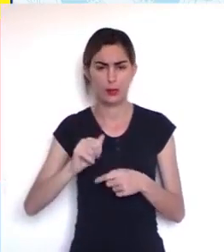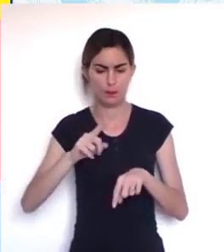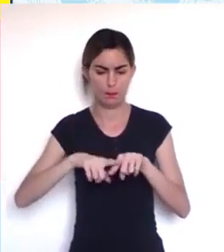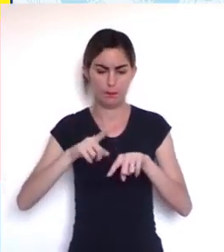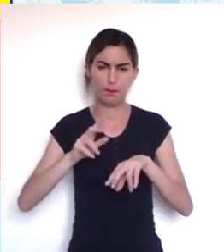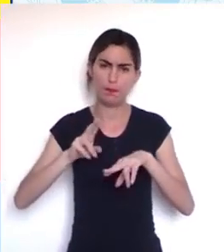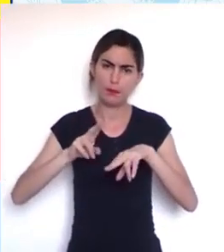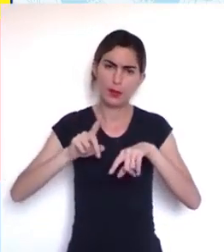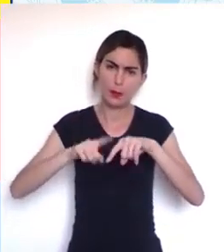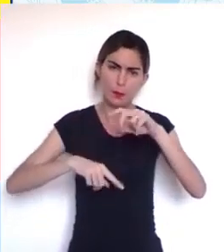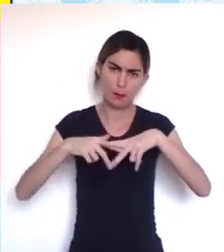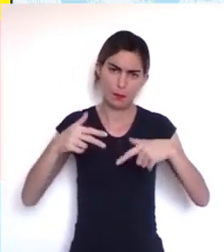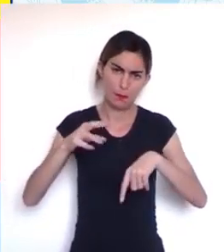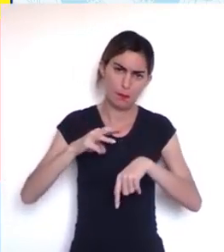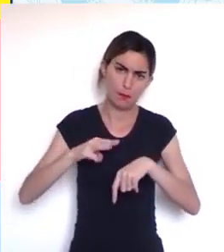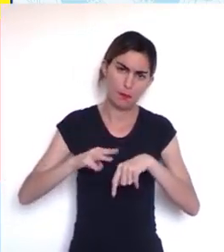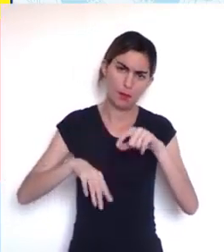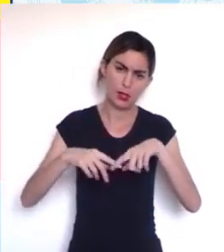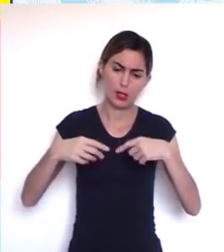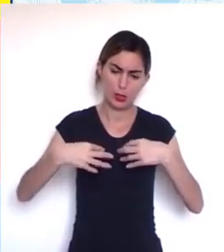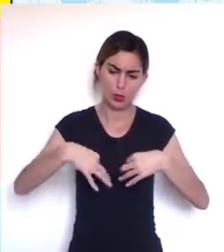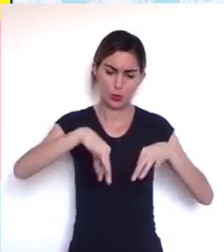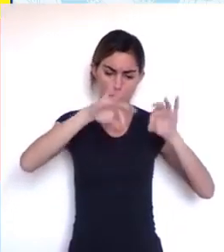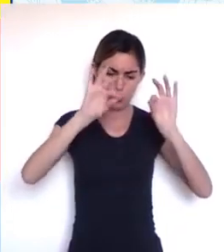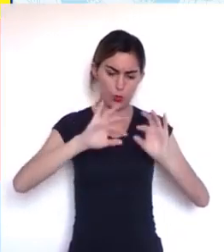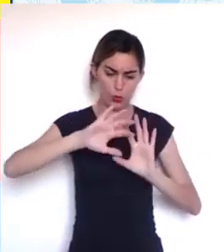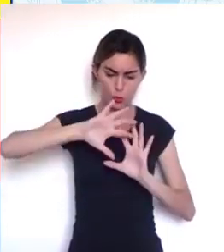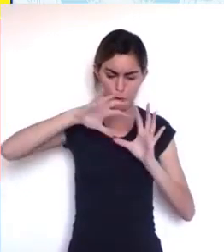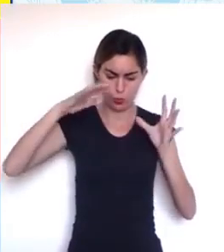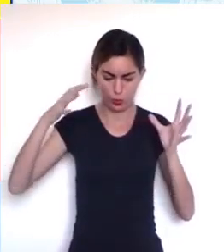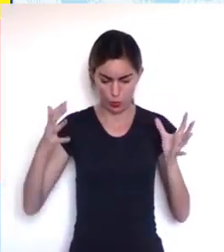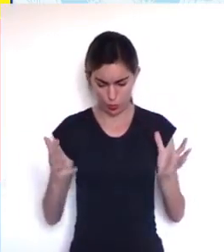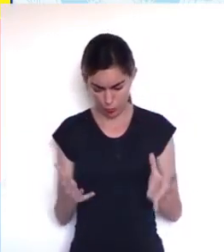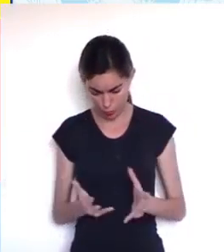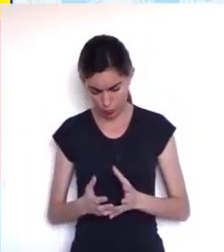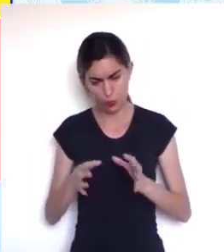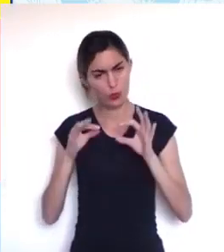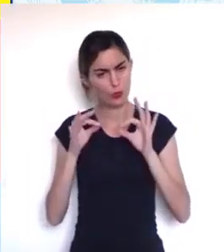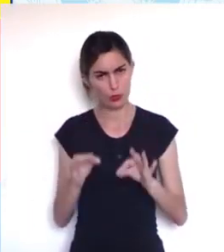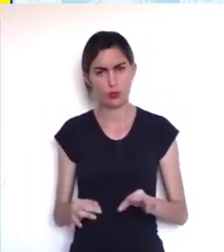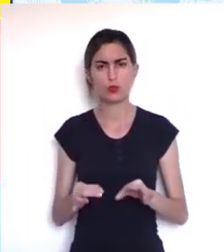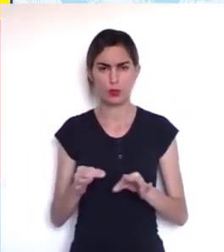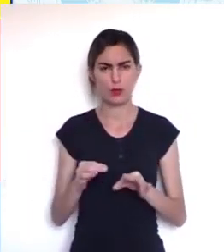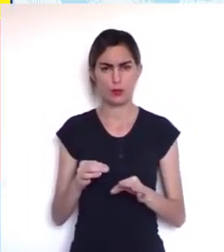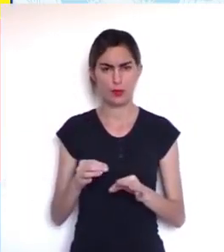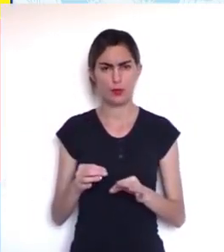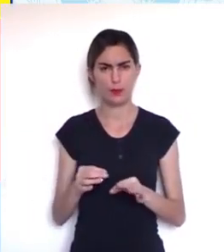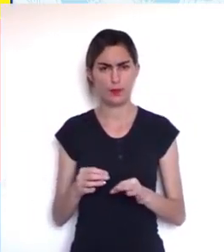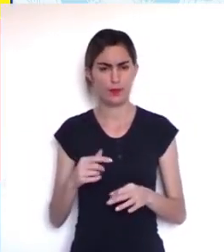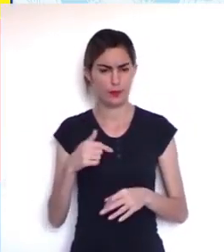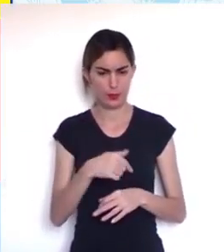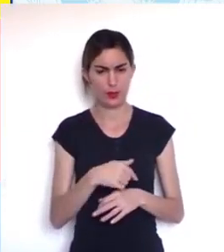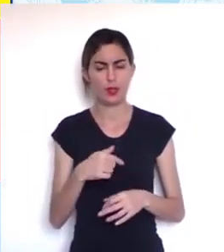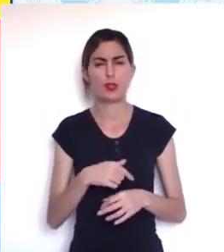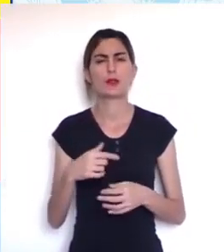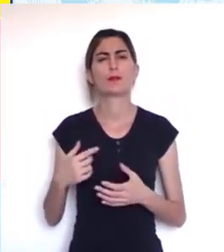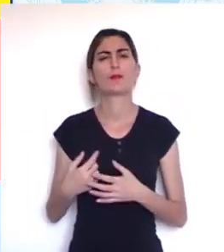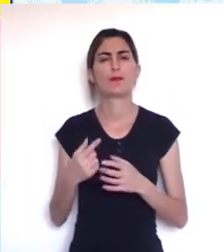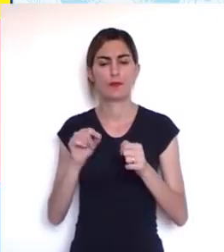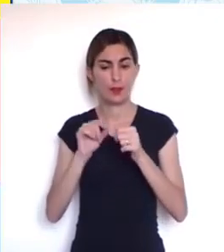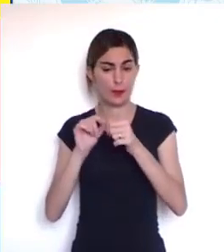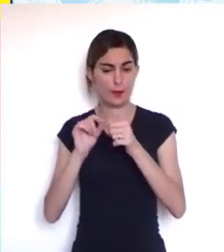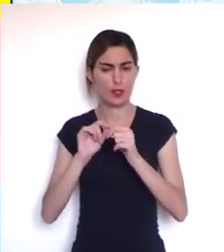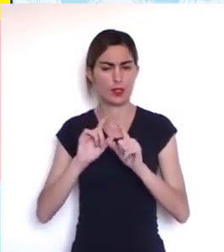o material que é formado pelo manto. O manto ele vai ser constituído justamente por esse